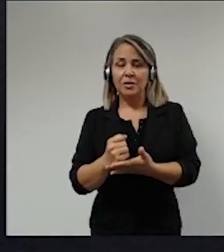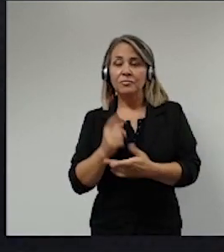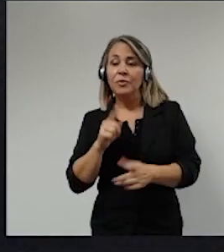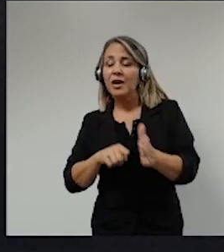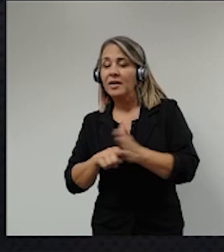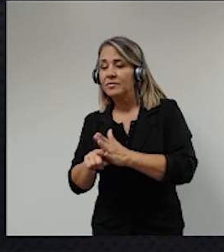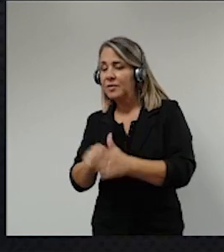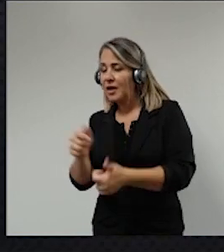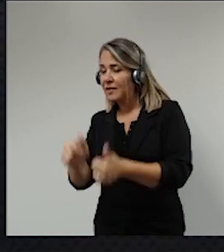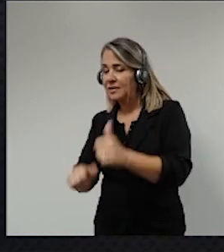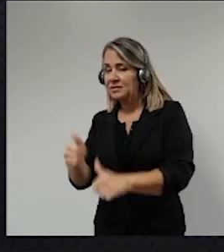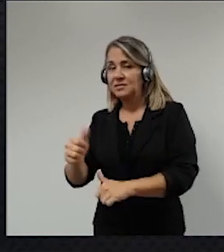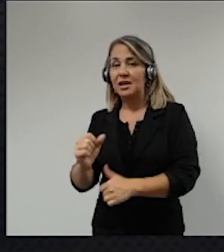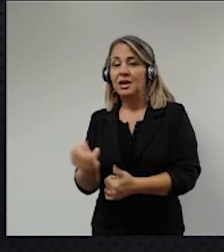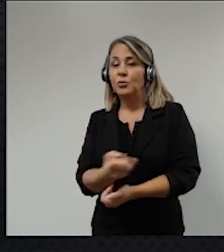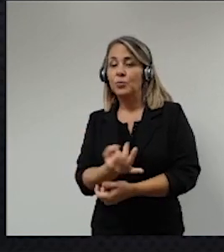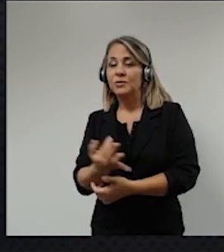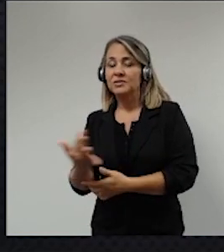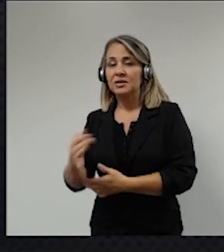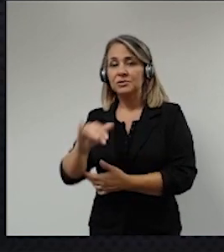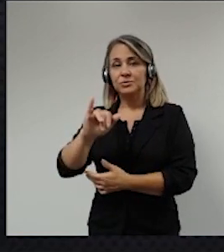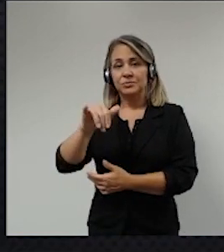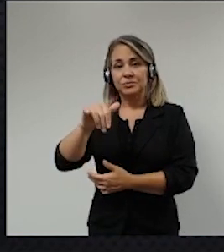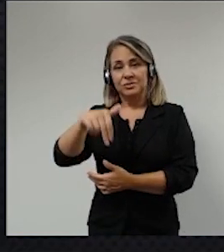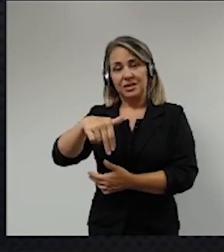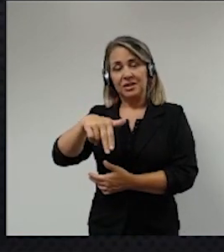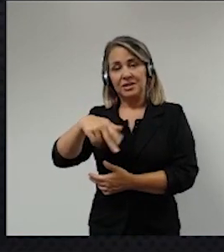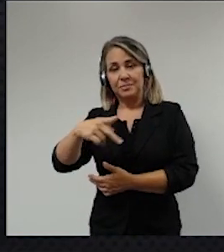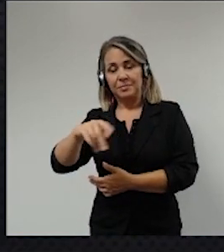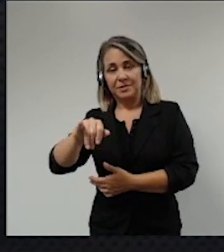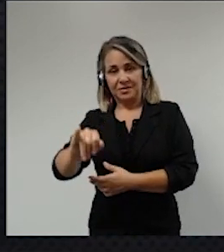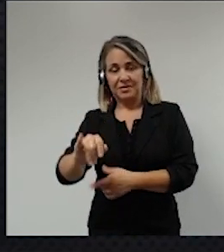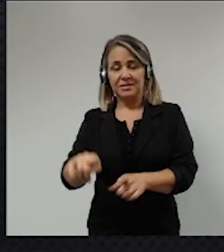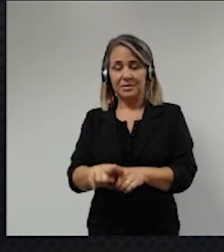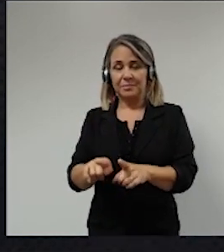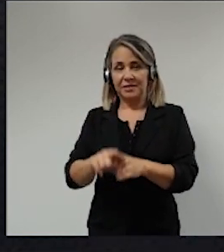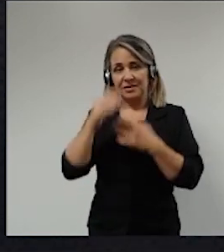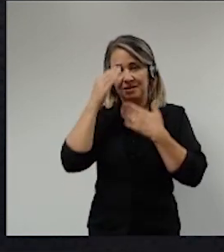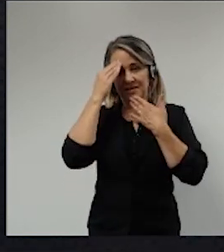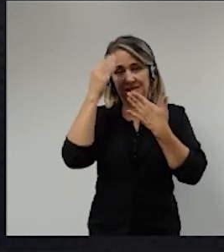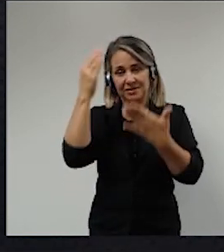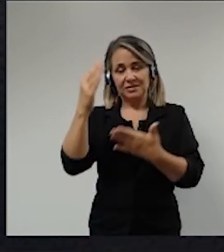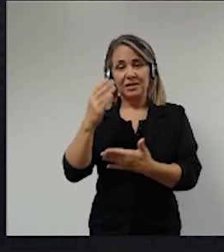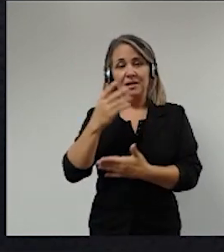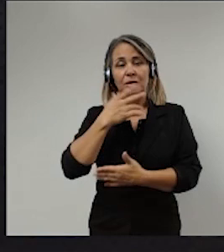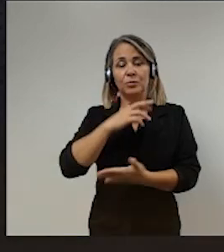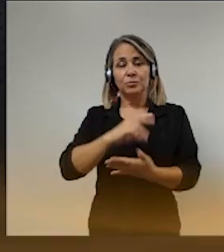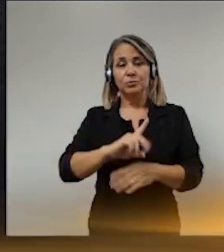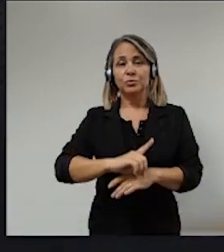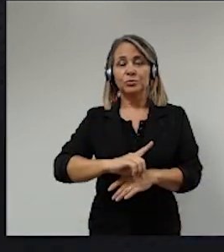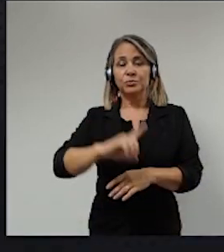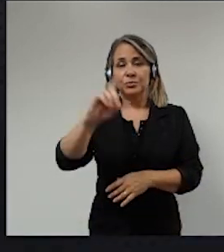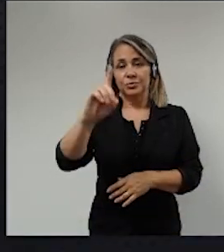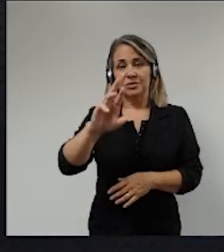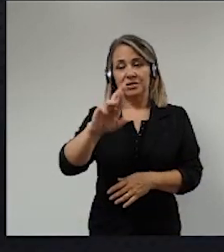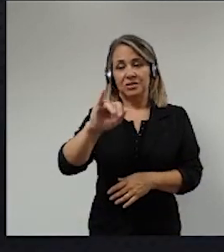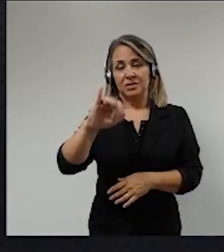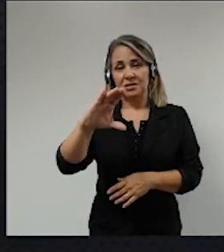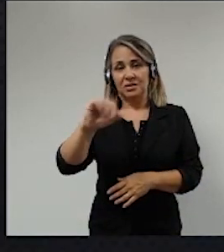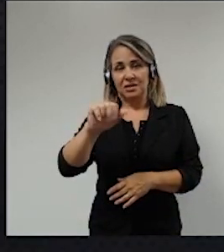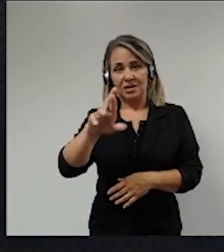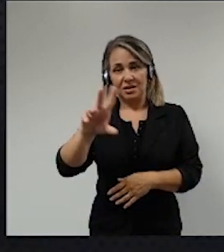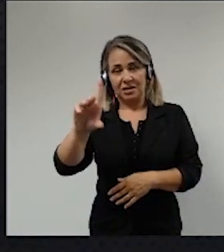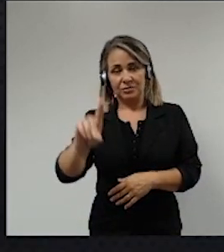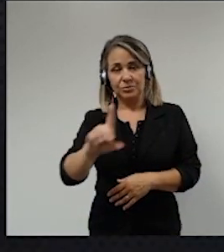do INPI. Em especial, gostaria de agradecer ao Dr. Ricardo Vieira de Mello, ao Dr. Júlio César,